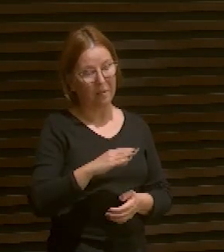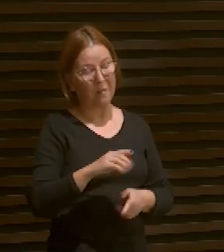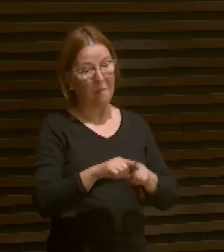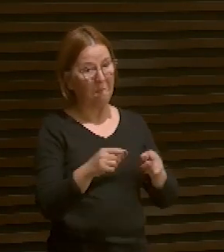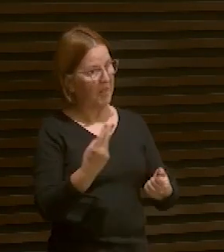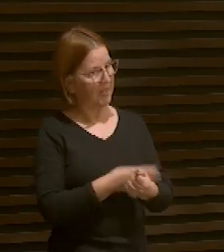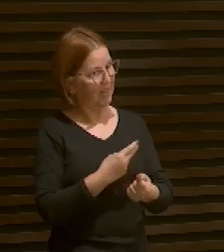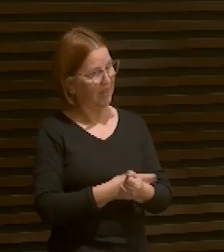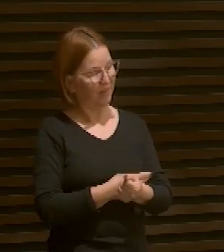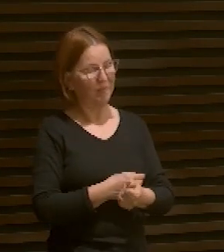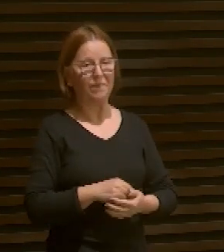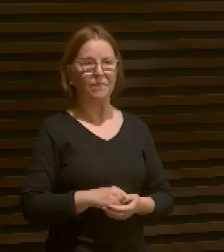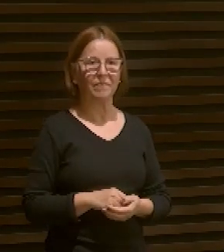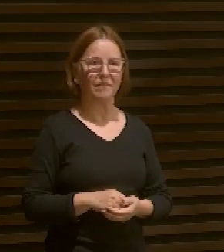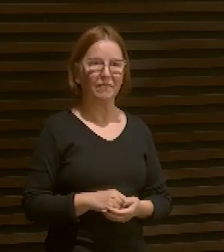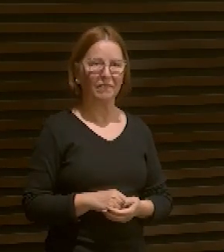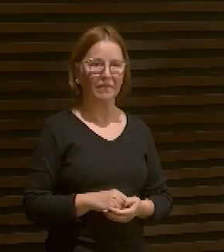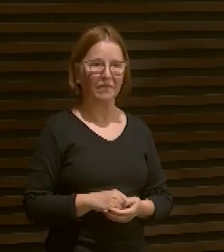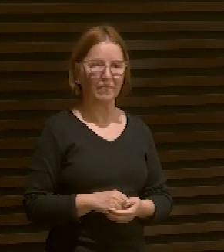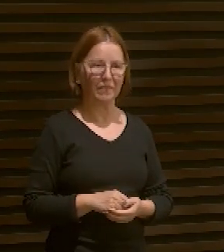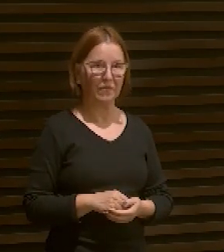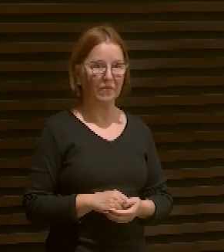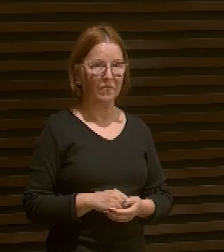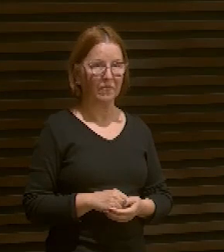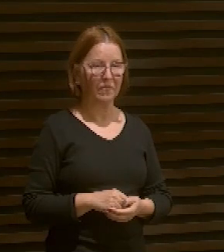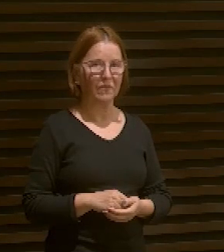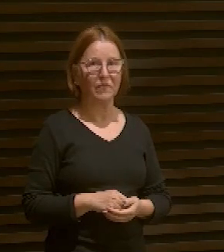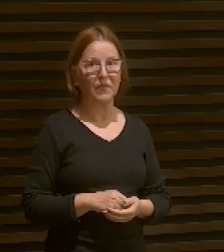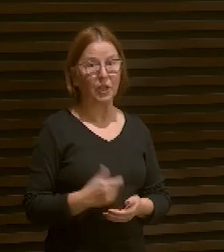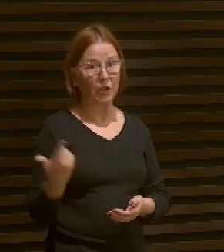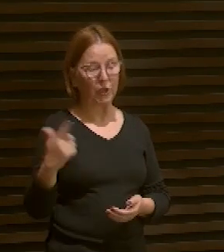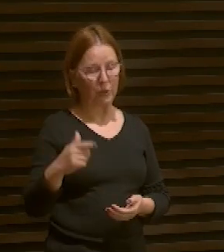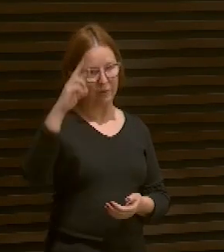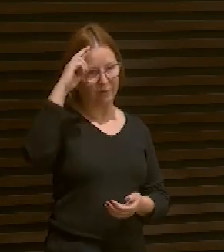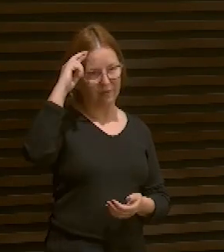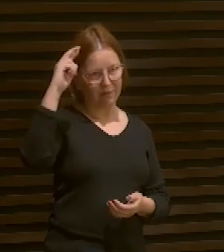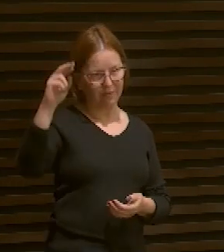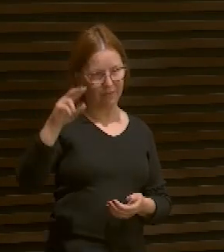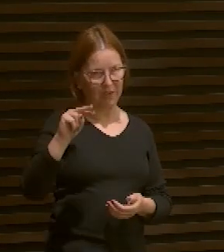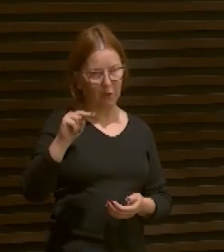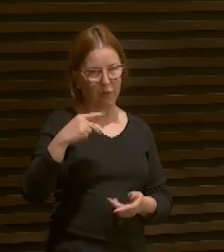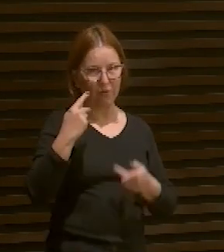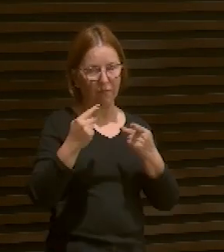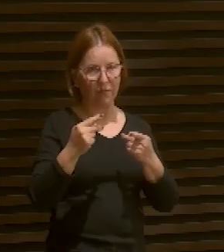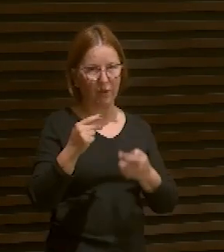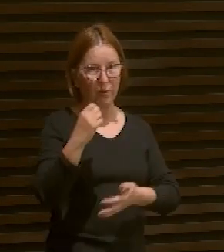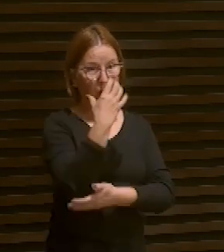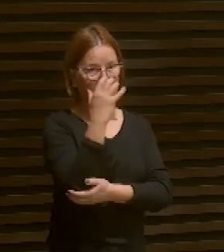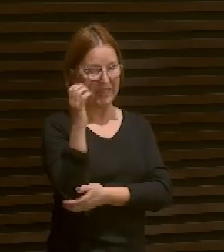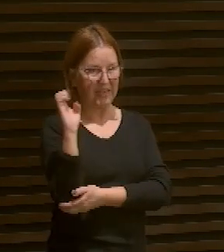estamos trabalhando na escolha errada. Novamente o Senhor, assim como falou no Jardim do Éden, nos